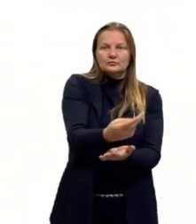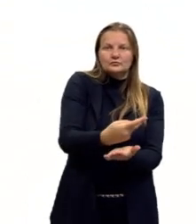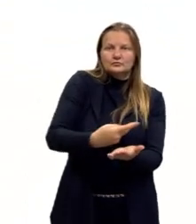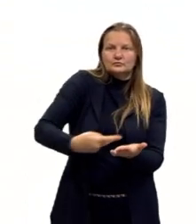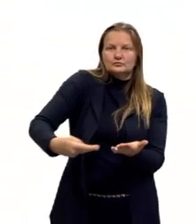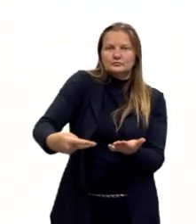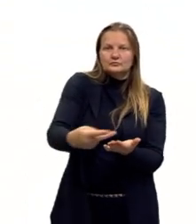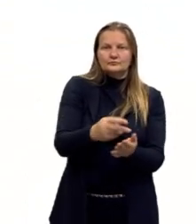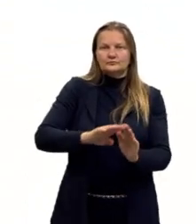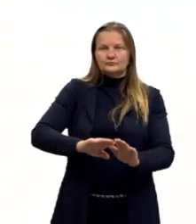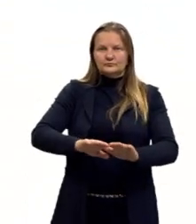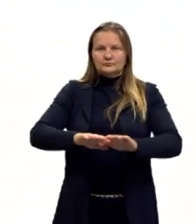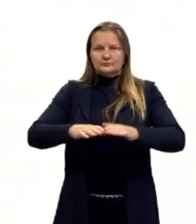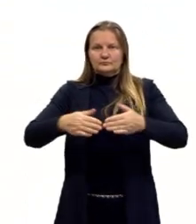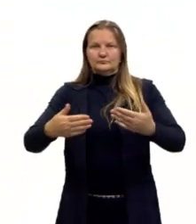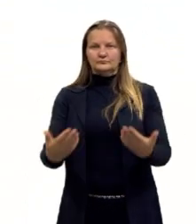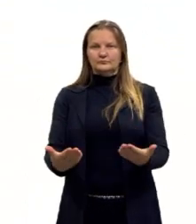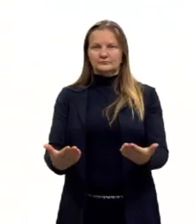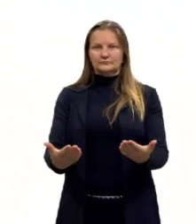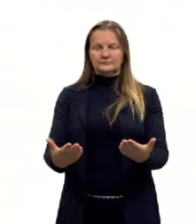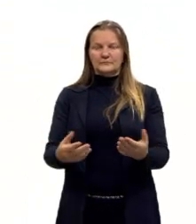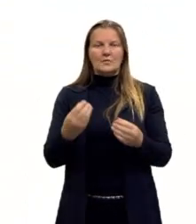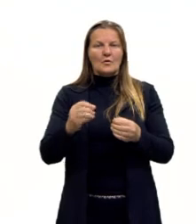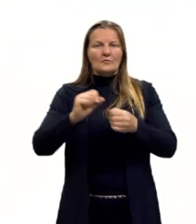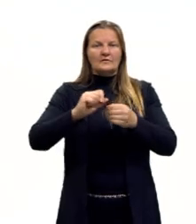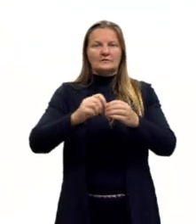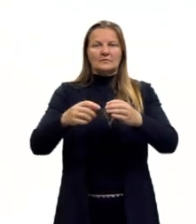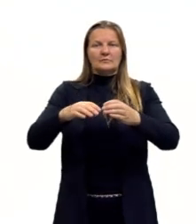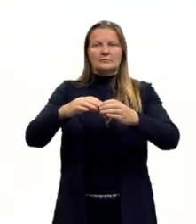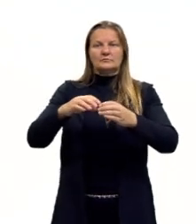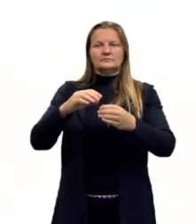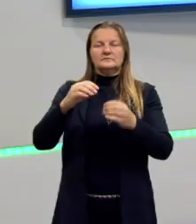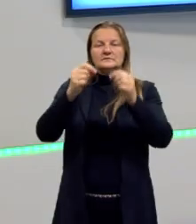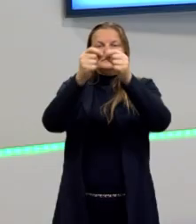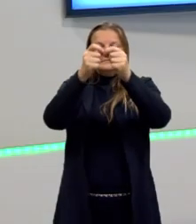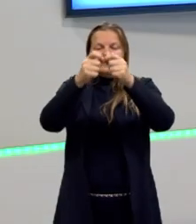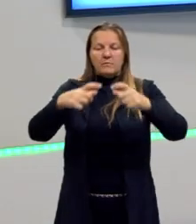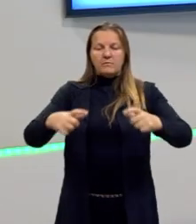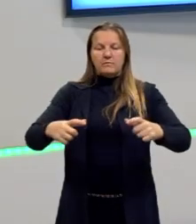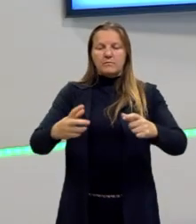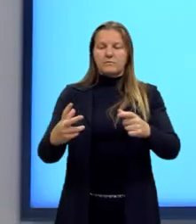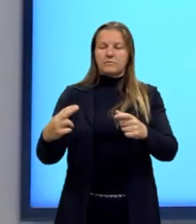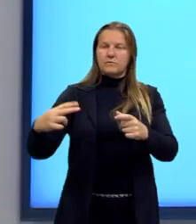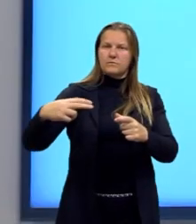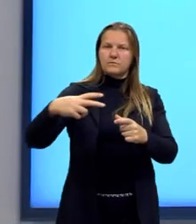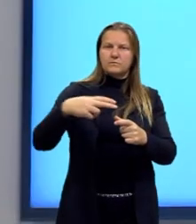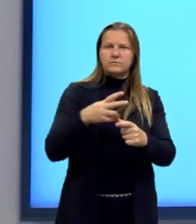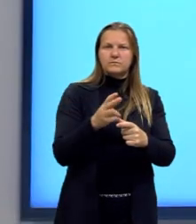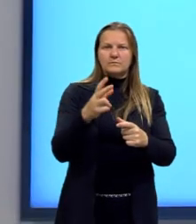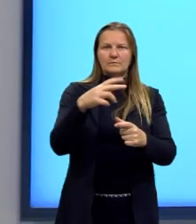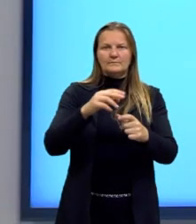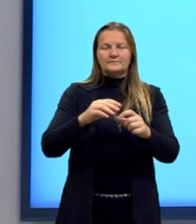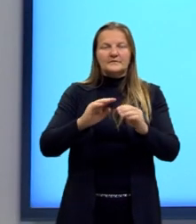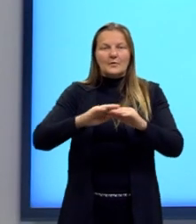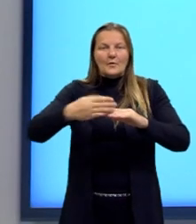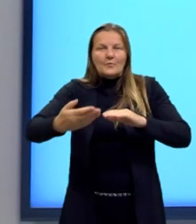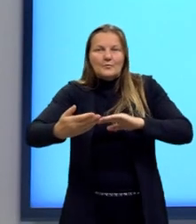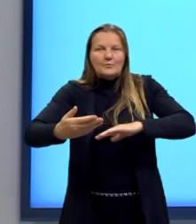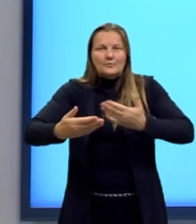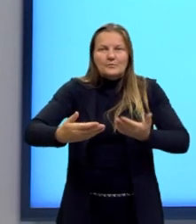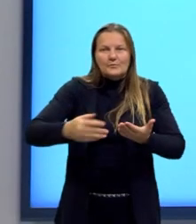conhecer a planificação do nosso cone eu novamente né se nós fizéssemos o recorte para desmontar a